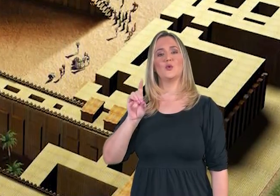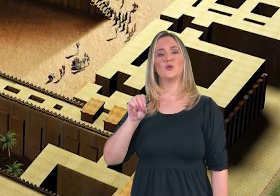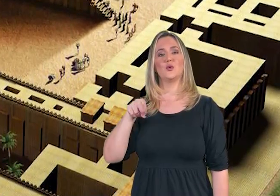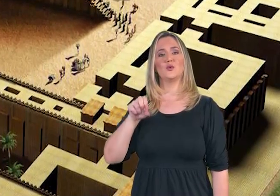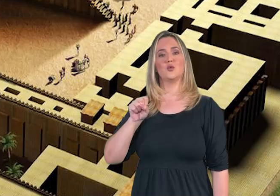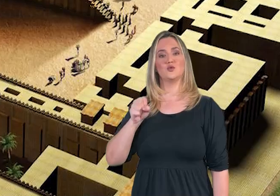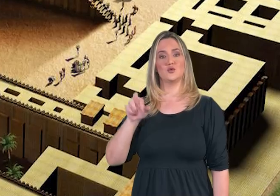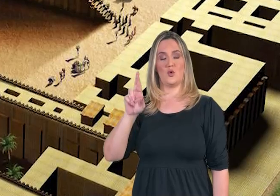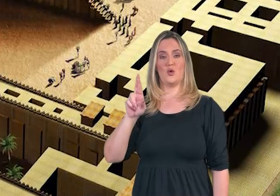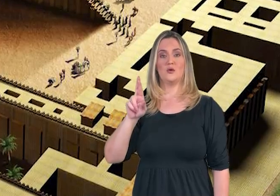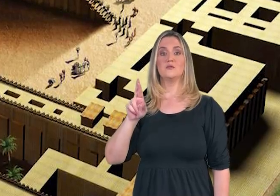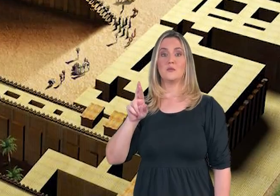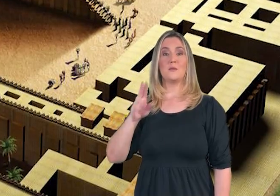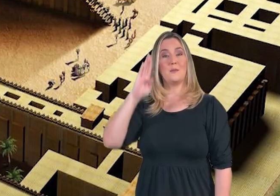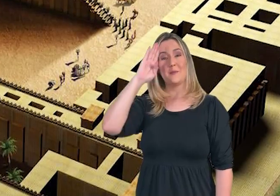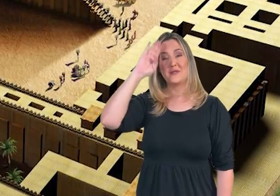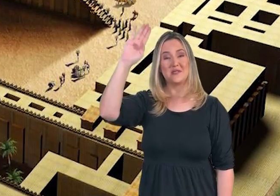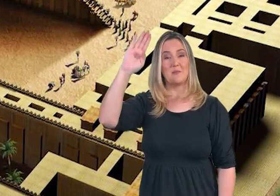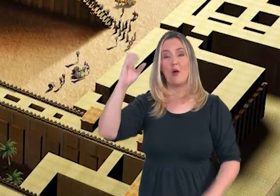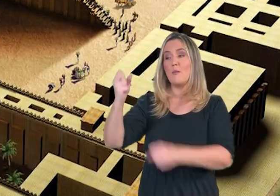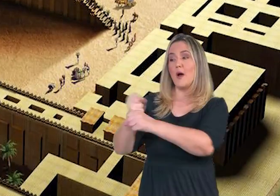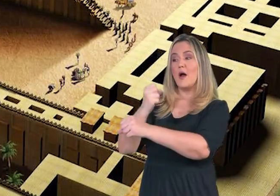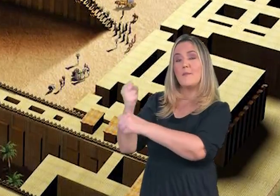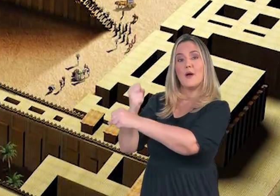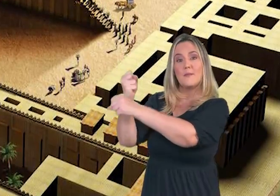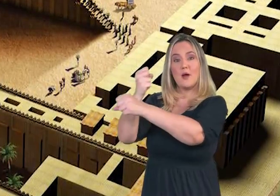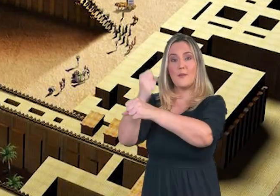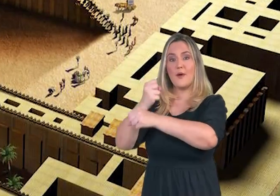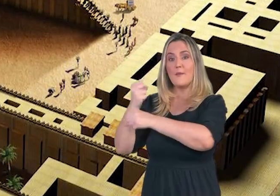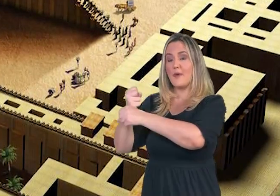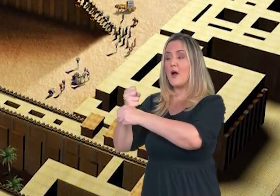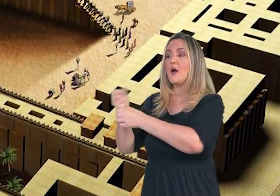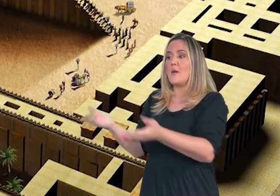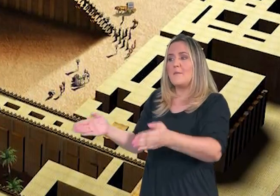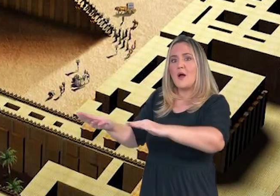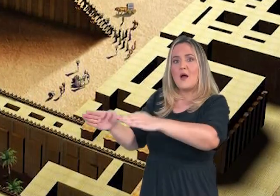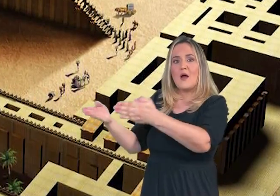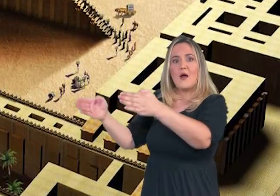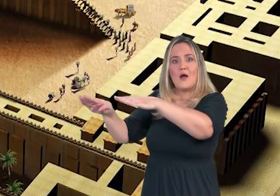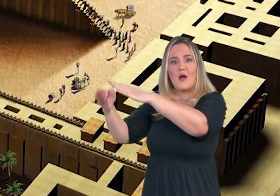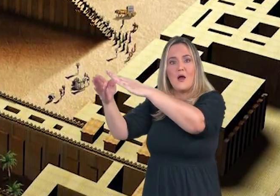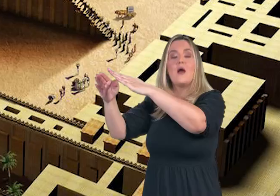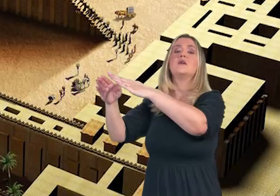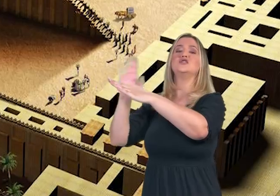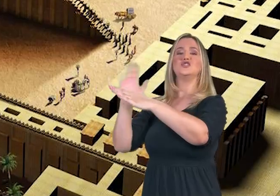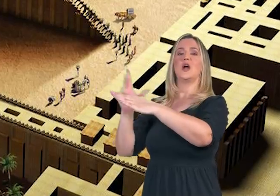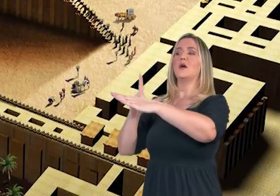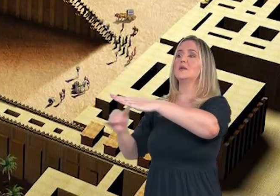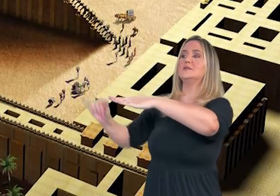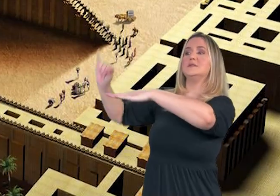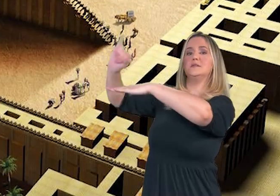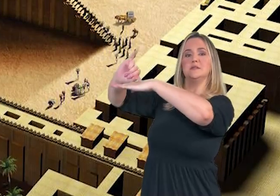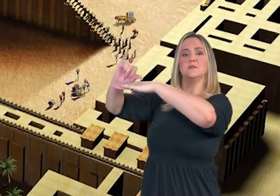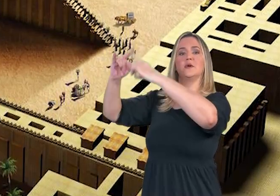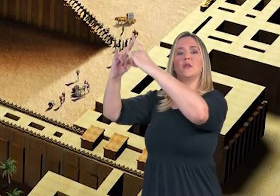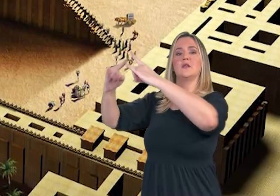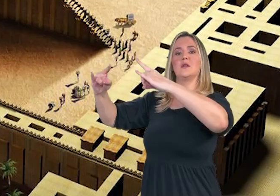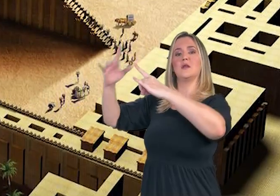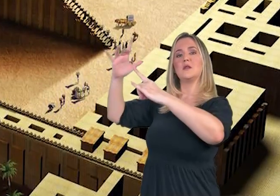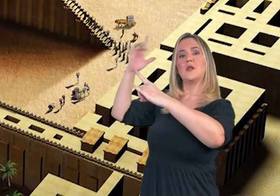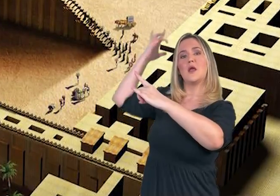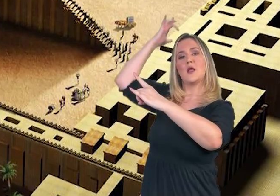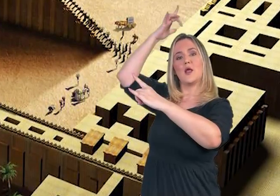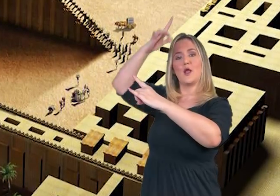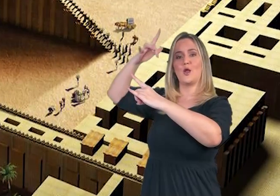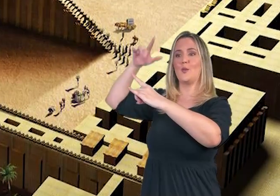erigido foi justamente o grande templo de Marduk, também chamado Templo de Eságuila, o qual estava associado ao Entemenanque,